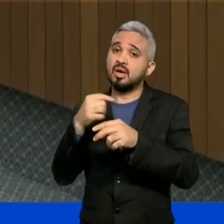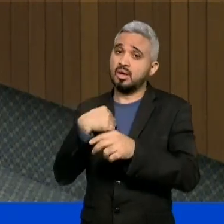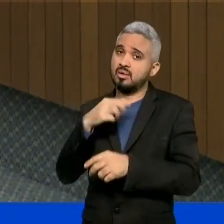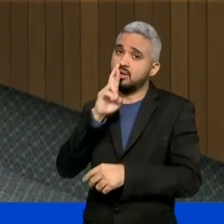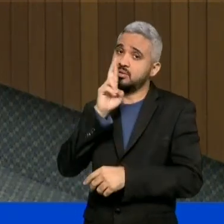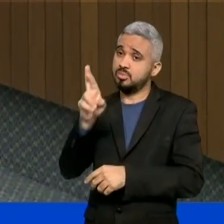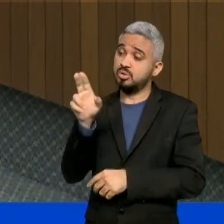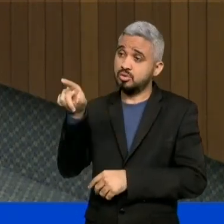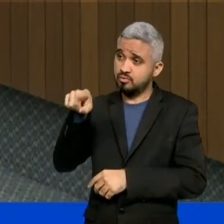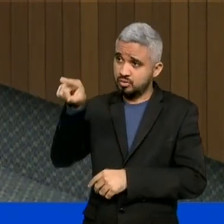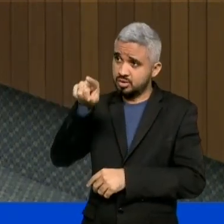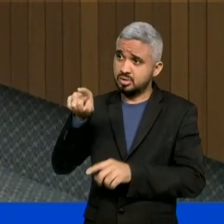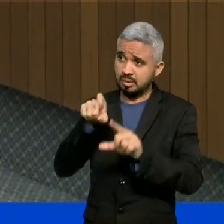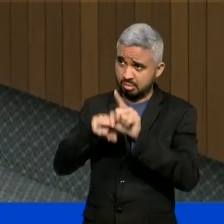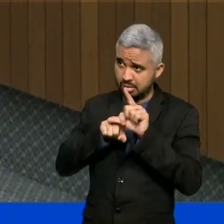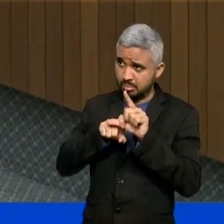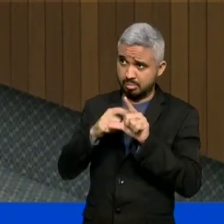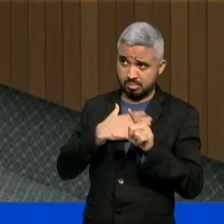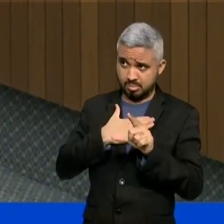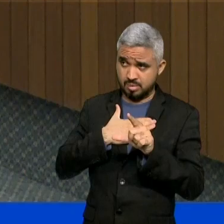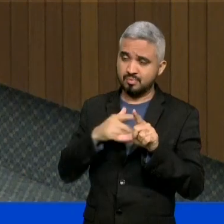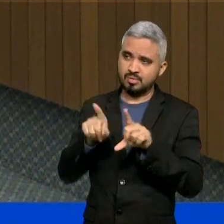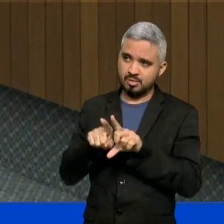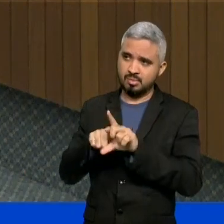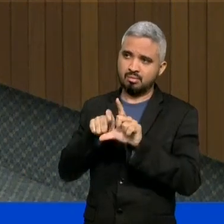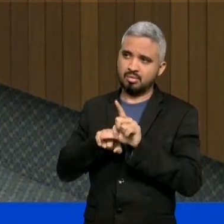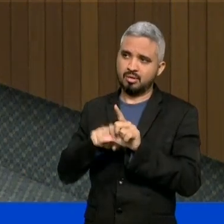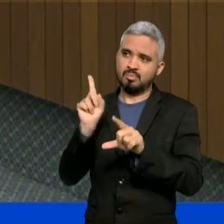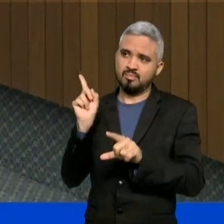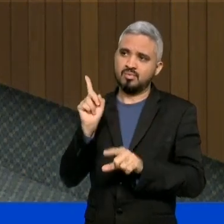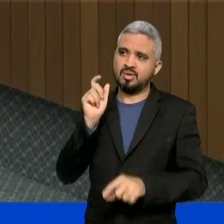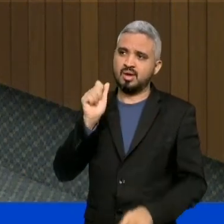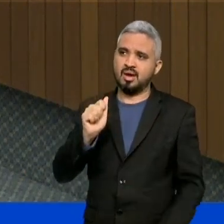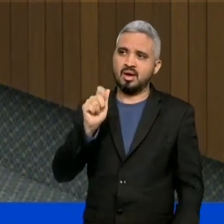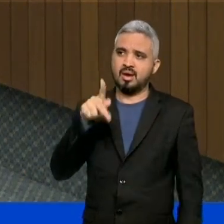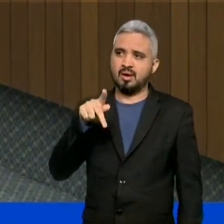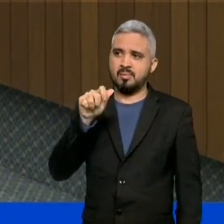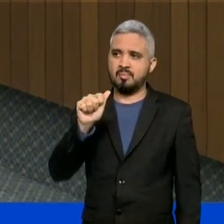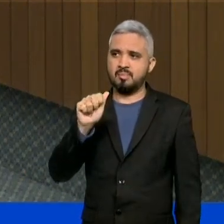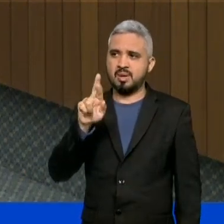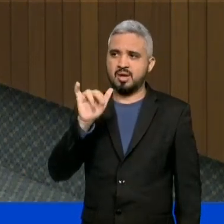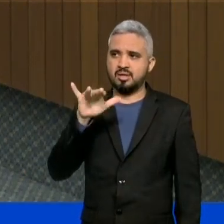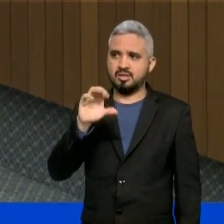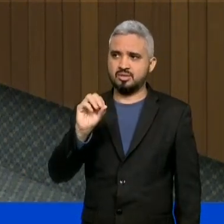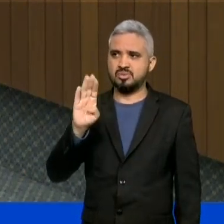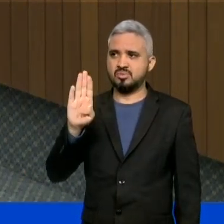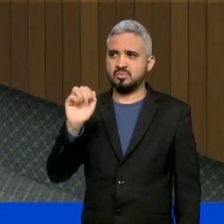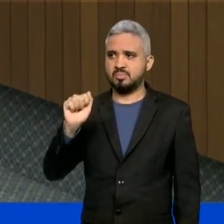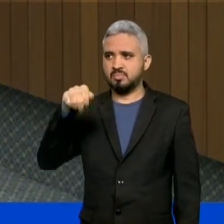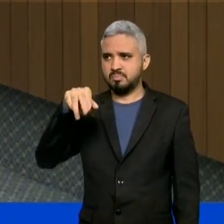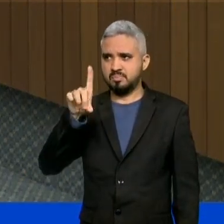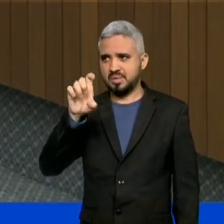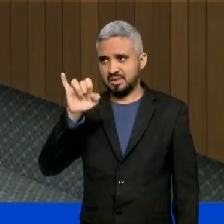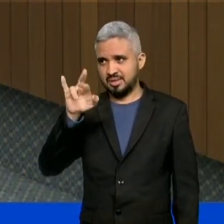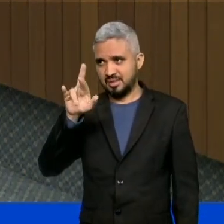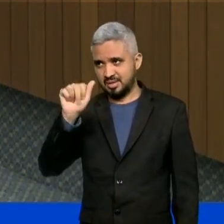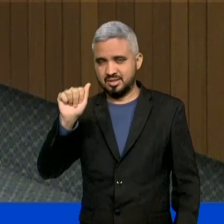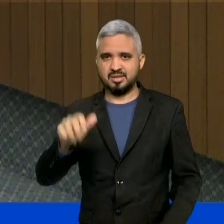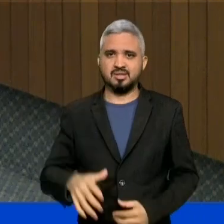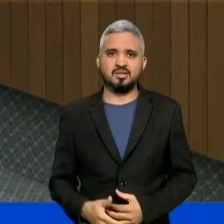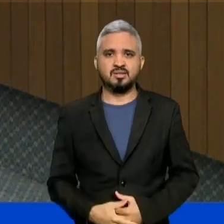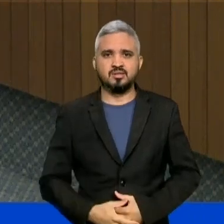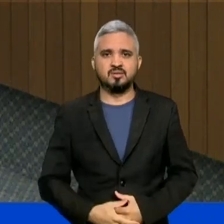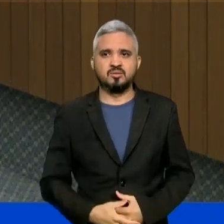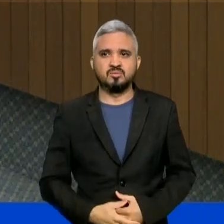eterno Aparício Bandeira, pelo seu serviço prestado aqui nessa comunidade. Portanto, Aparício, eu me sinto